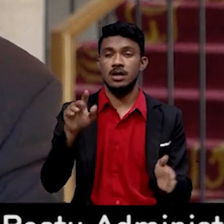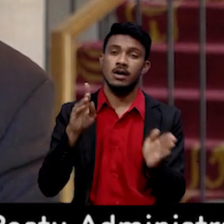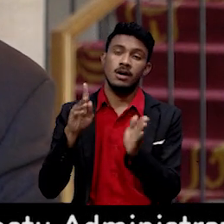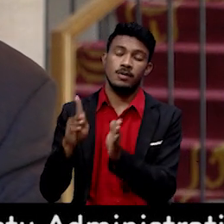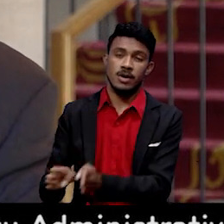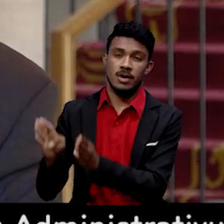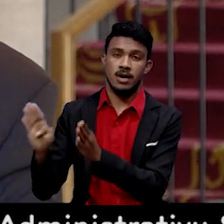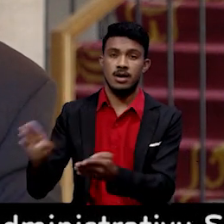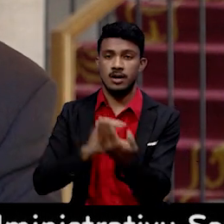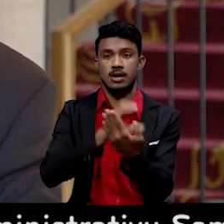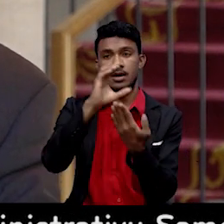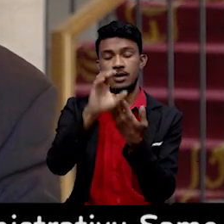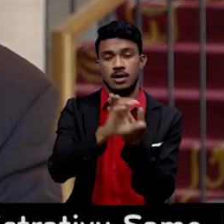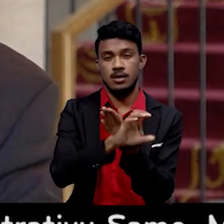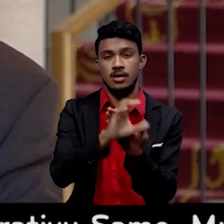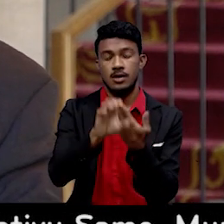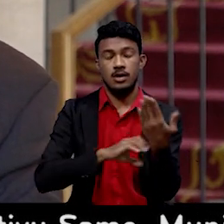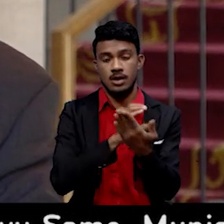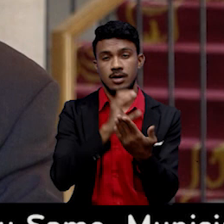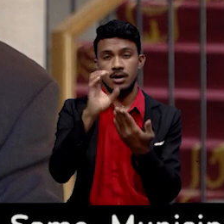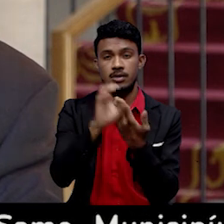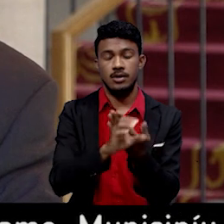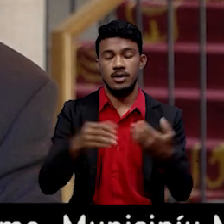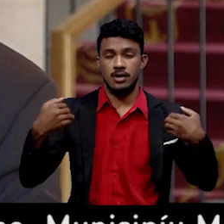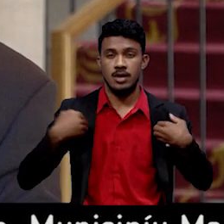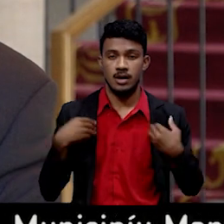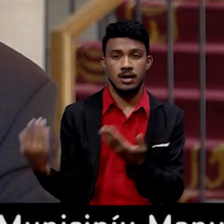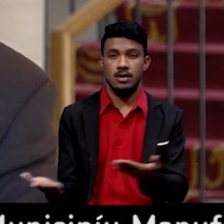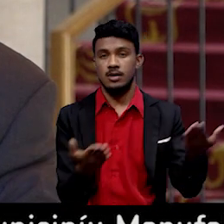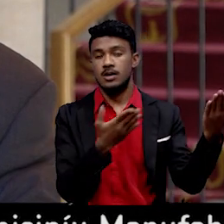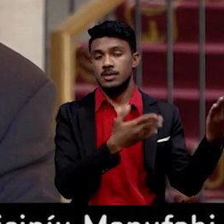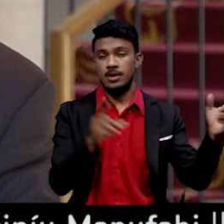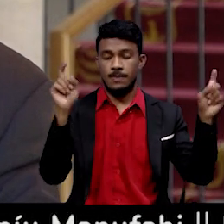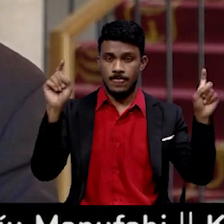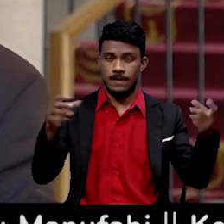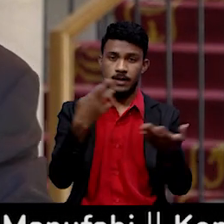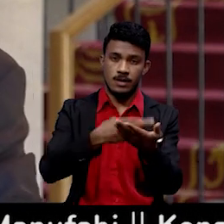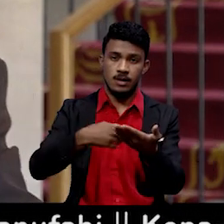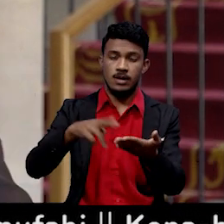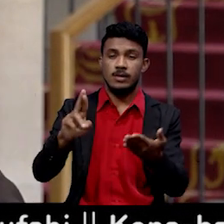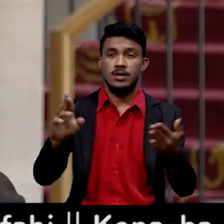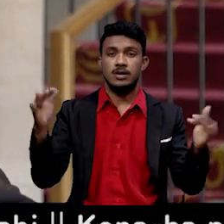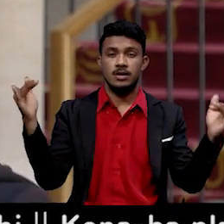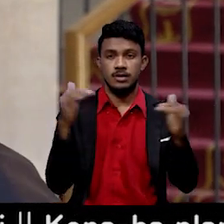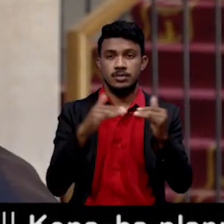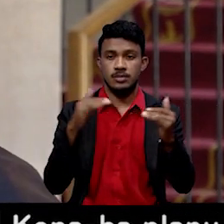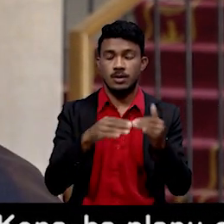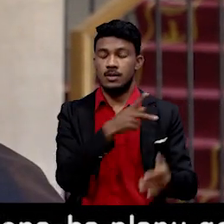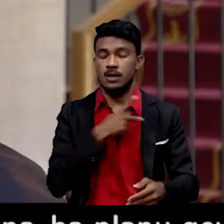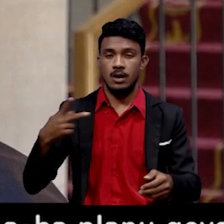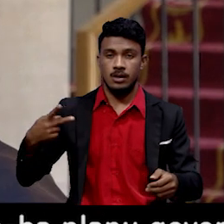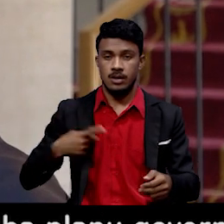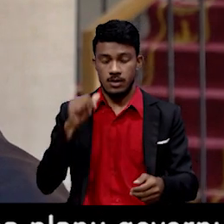calendário. Calendário né tem que submeter uma apreciação e a aprovação da conferência de líderes bancários né. Aba.